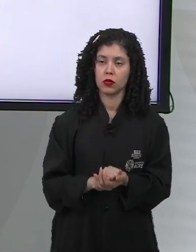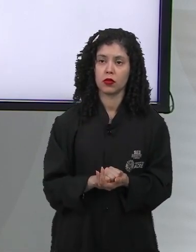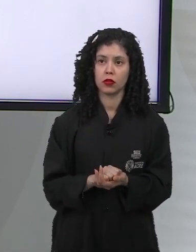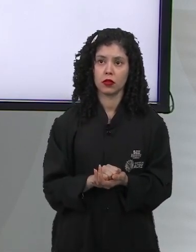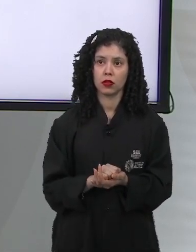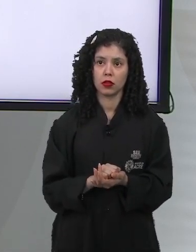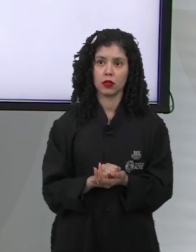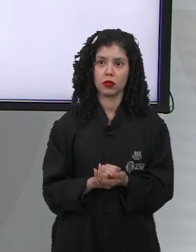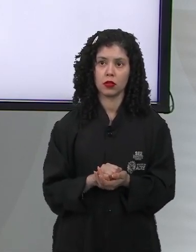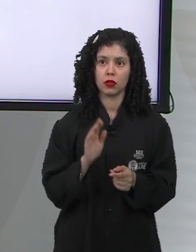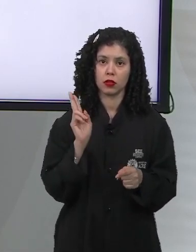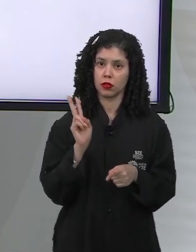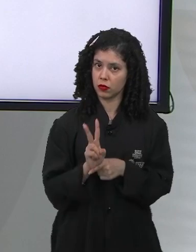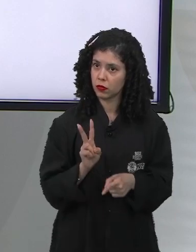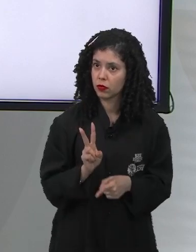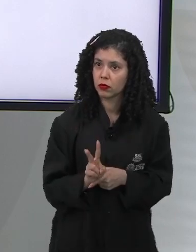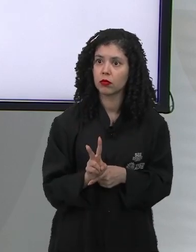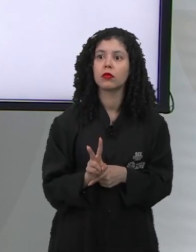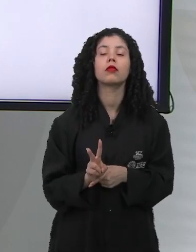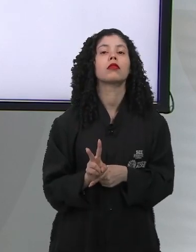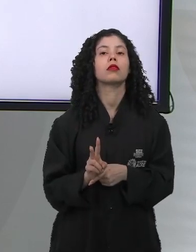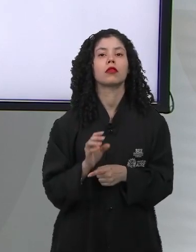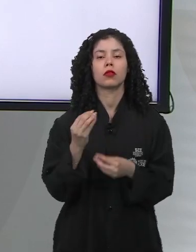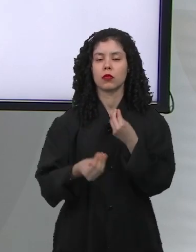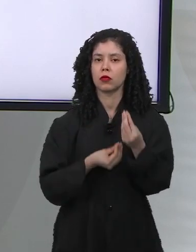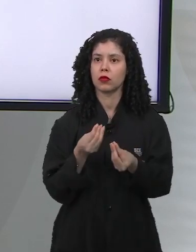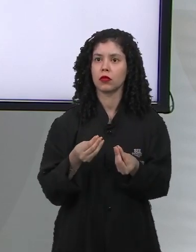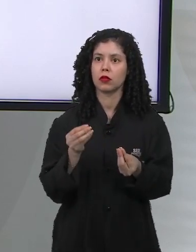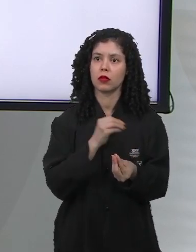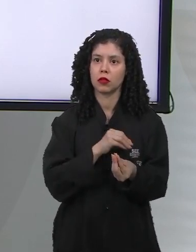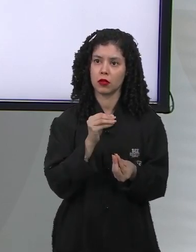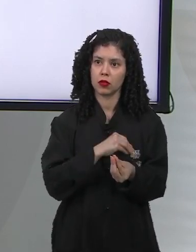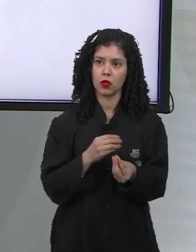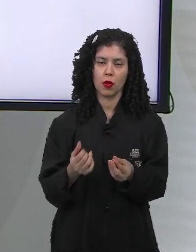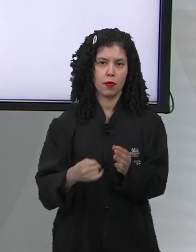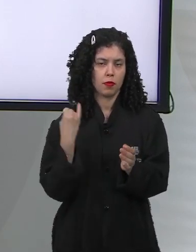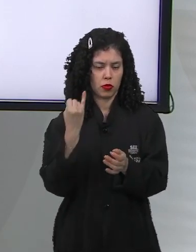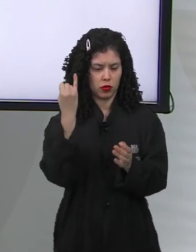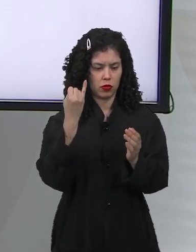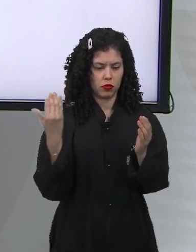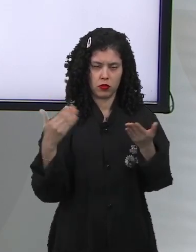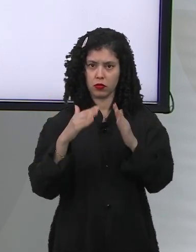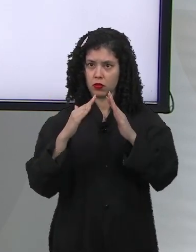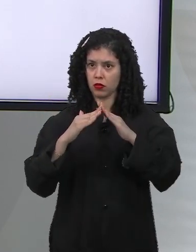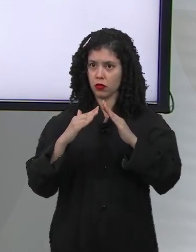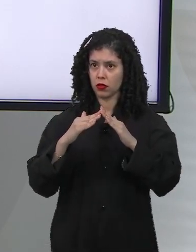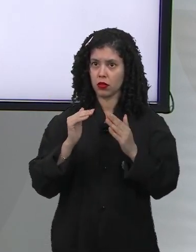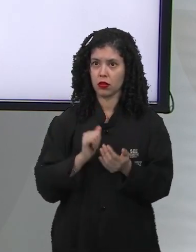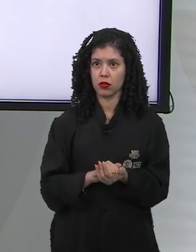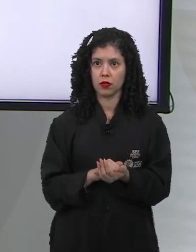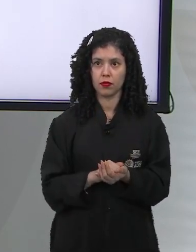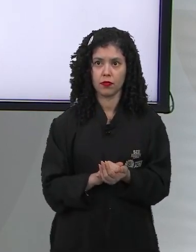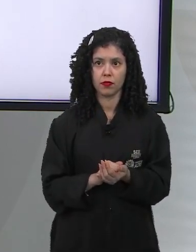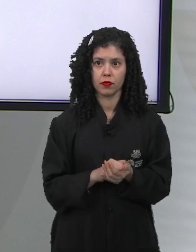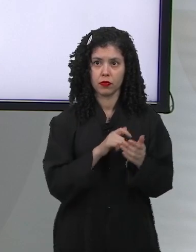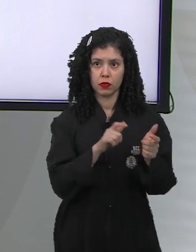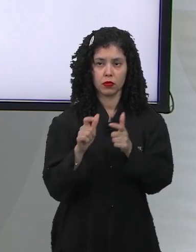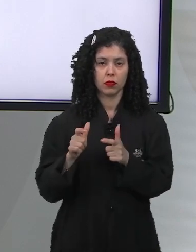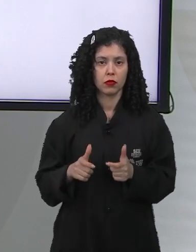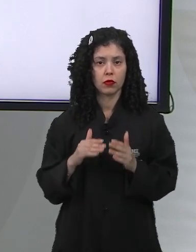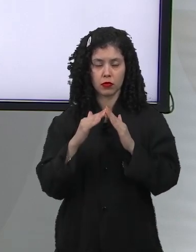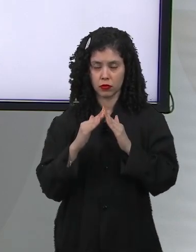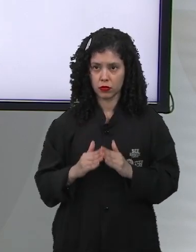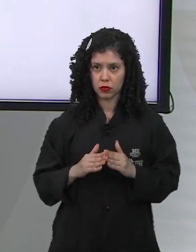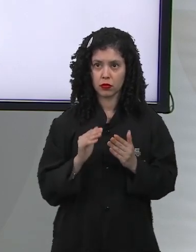como essa ajuda, como se fosse uma renda principal na sua casa, no seu lugar onde